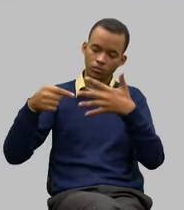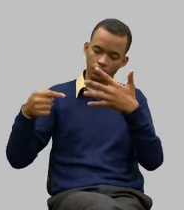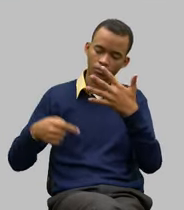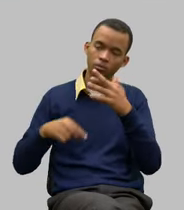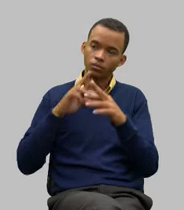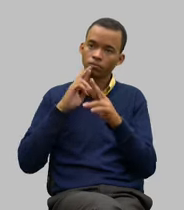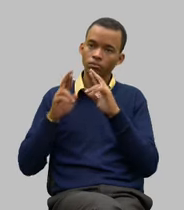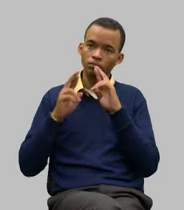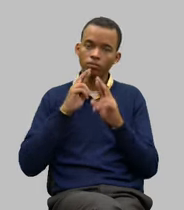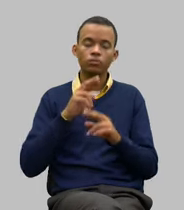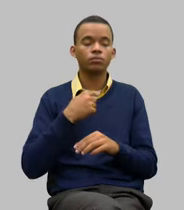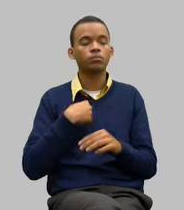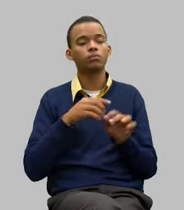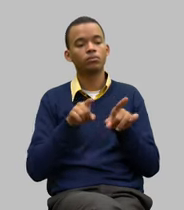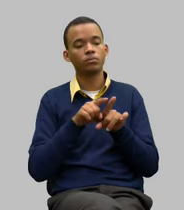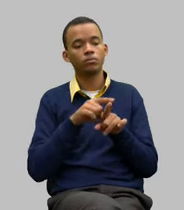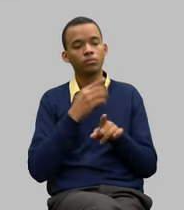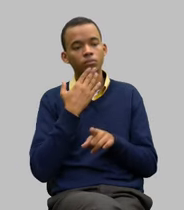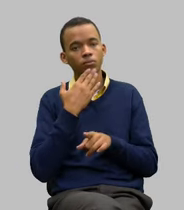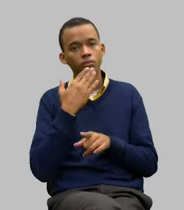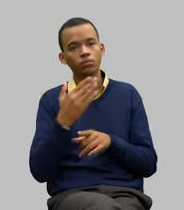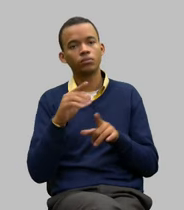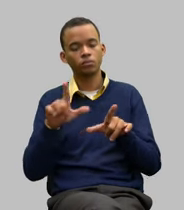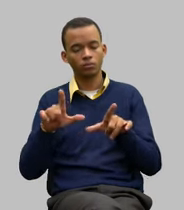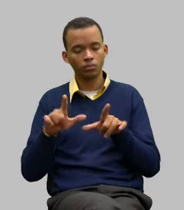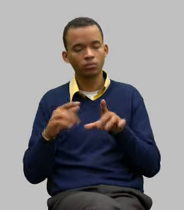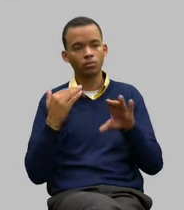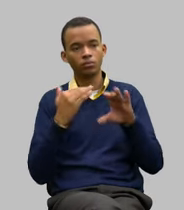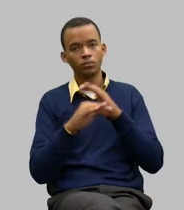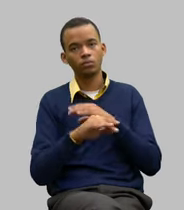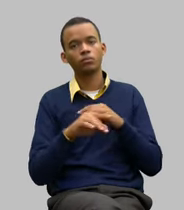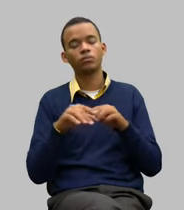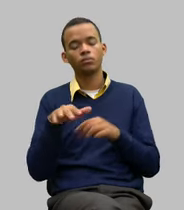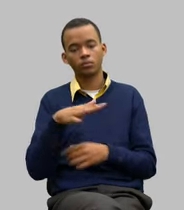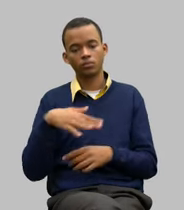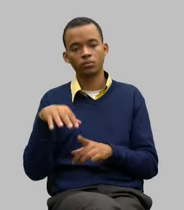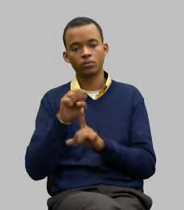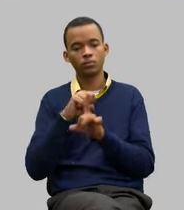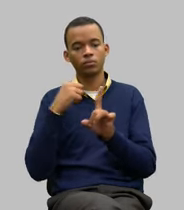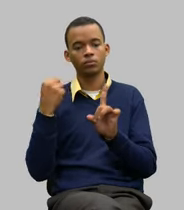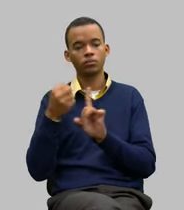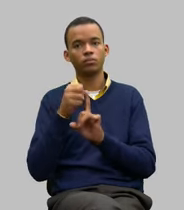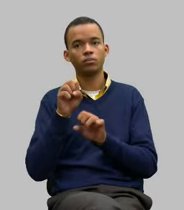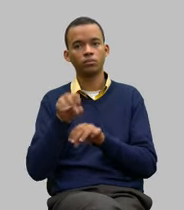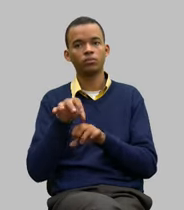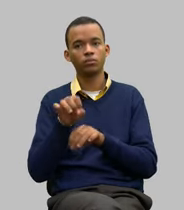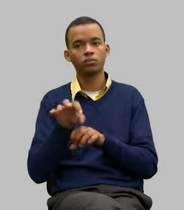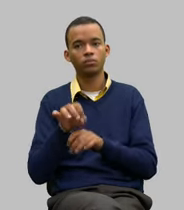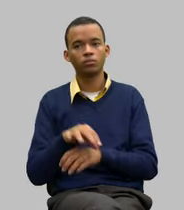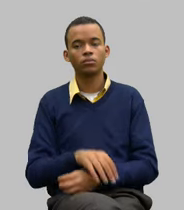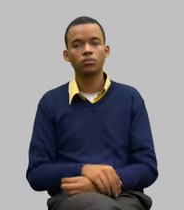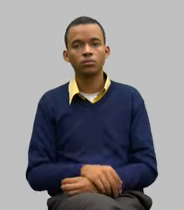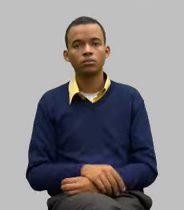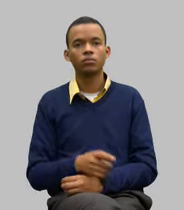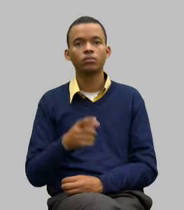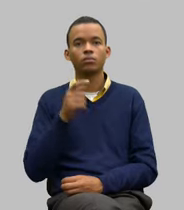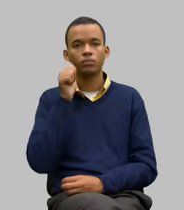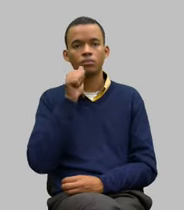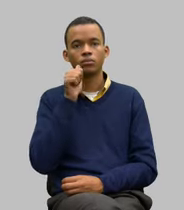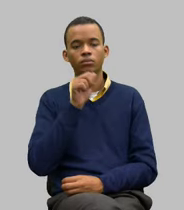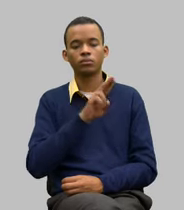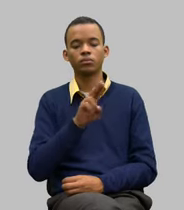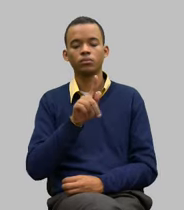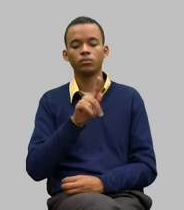providência obg no âmbito do sócio educativo a nossa Gisele da Silva